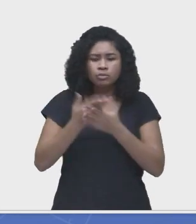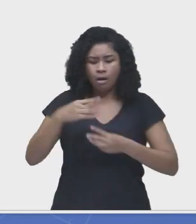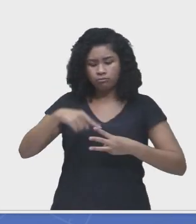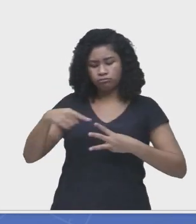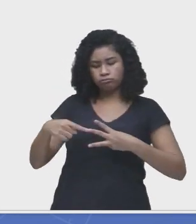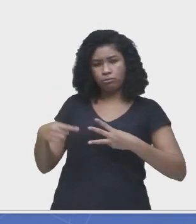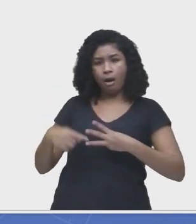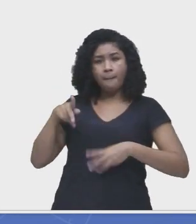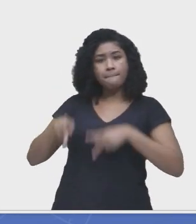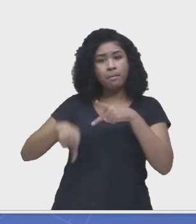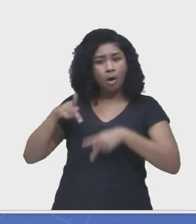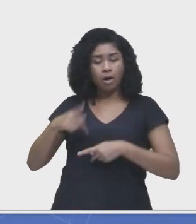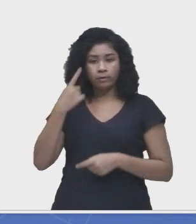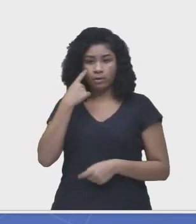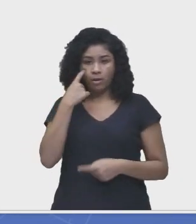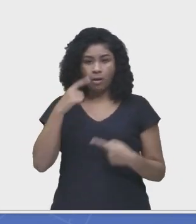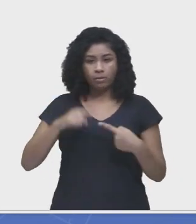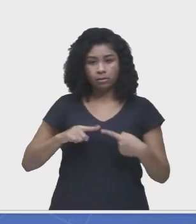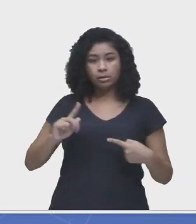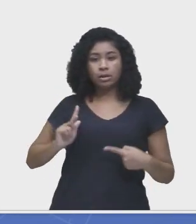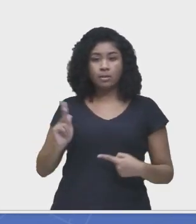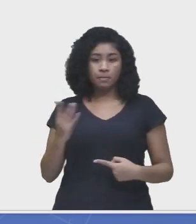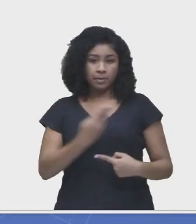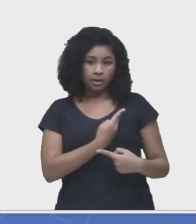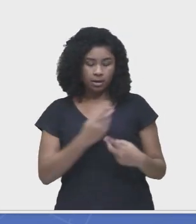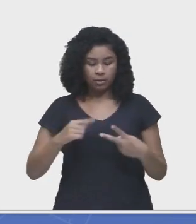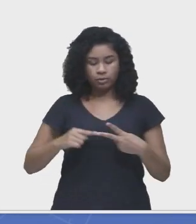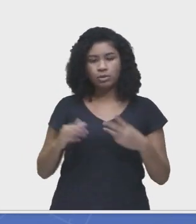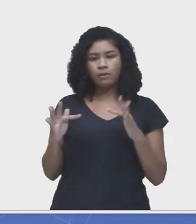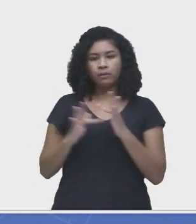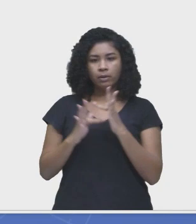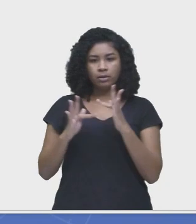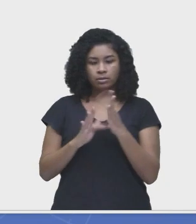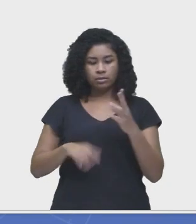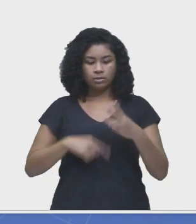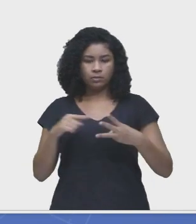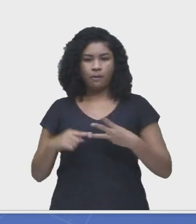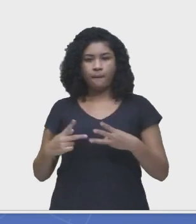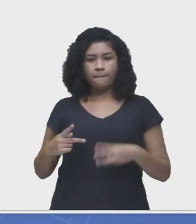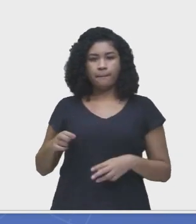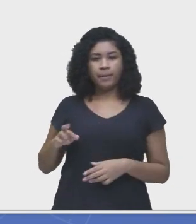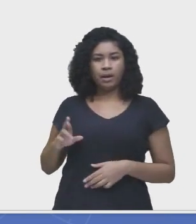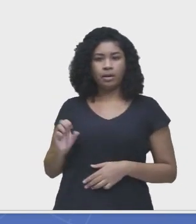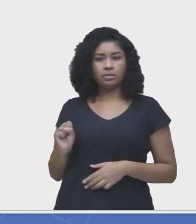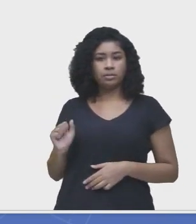ó: hebreus, fenícios e persas. Hebreus,